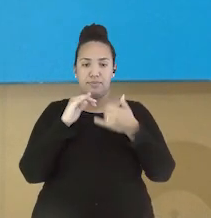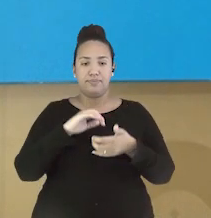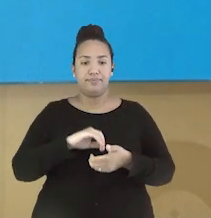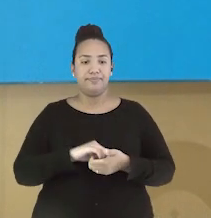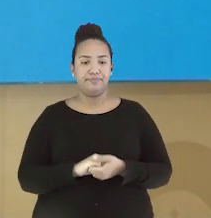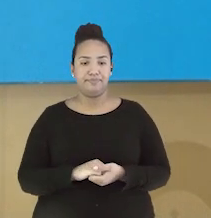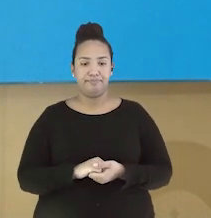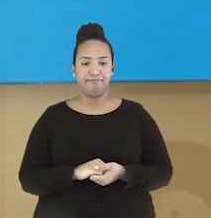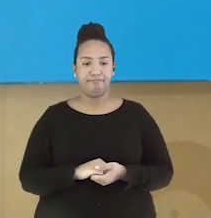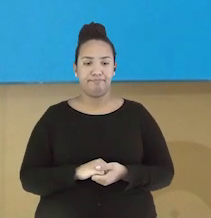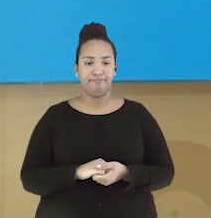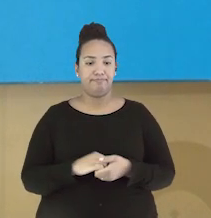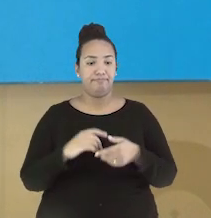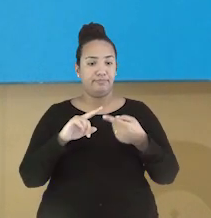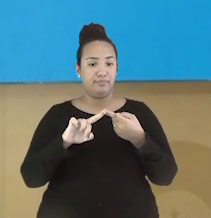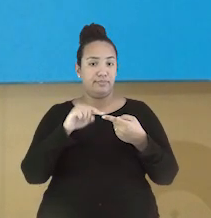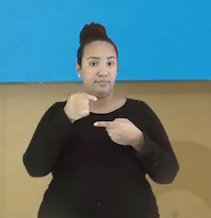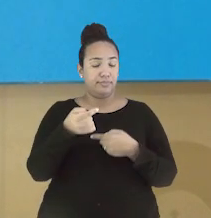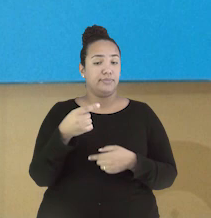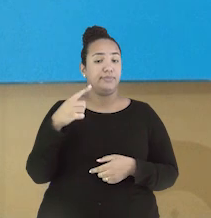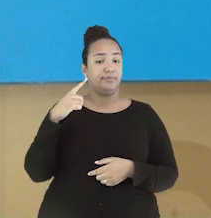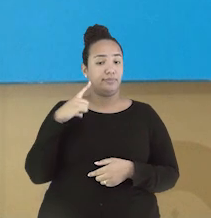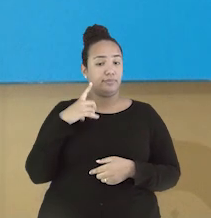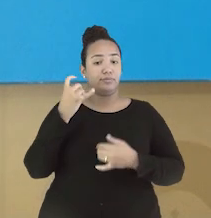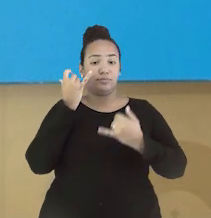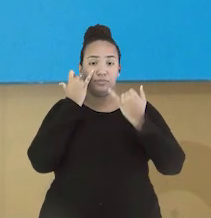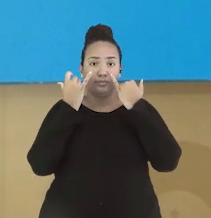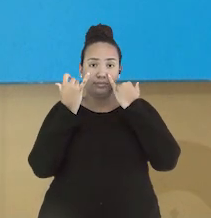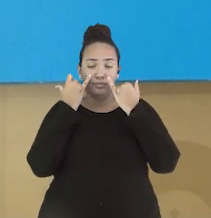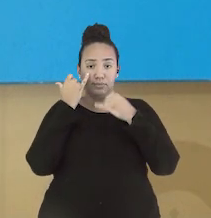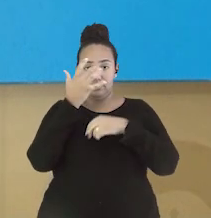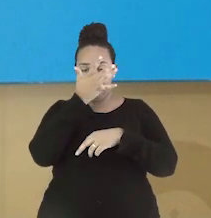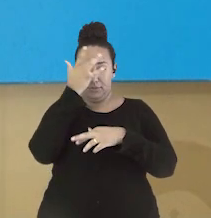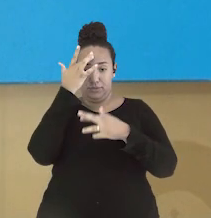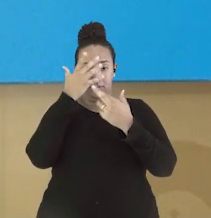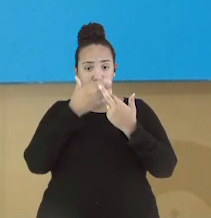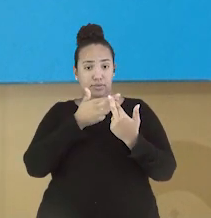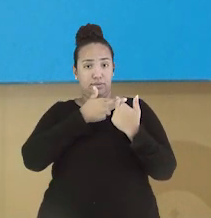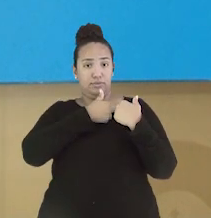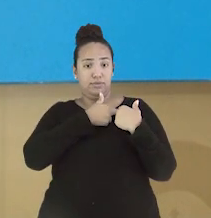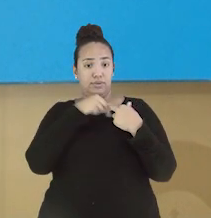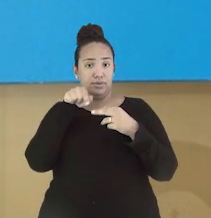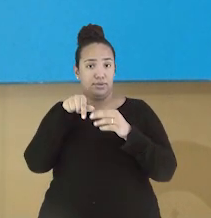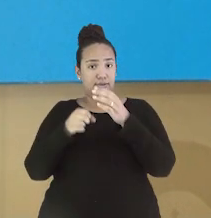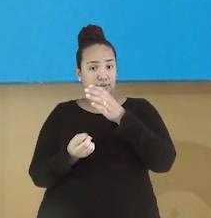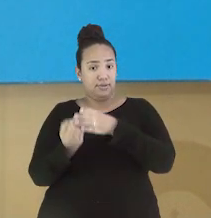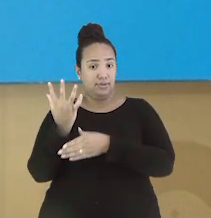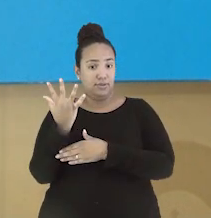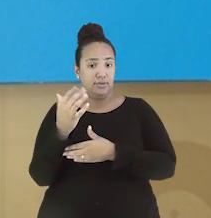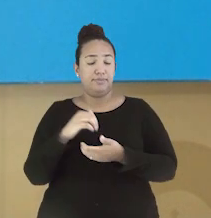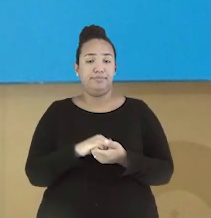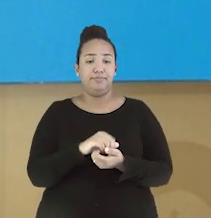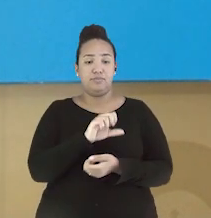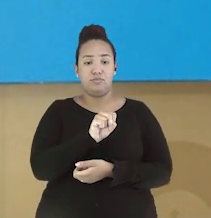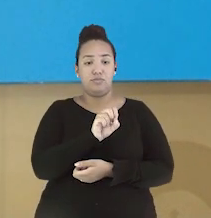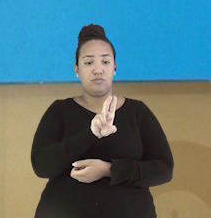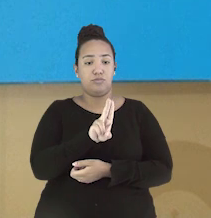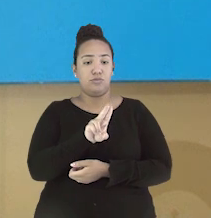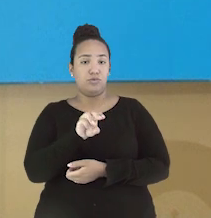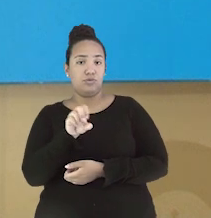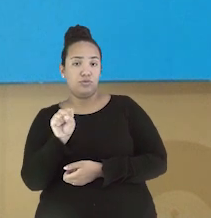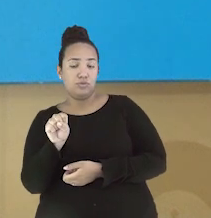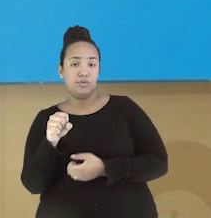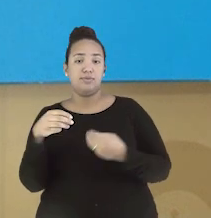do assunto. Em seguida, ainda temos informações dos responsáveis pela campanha: